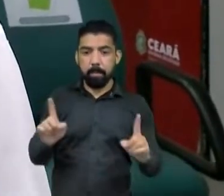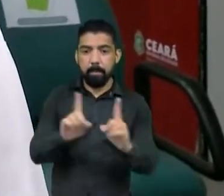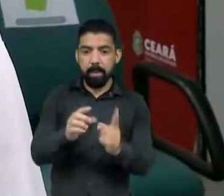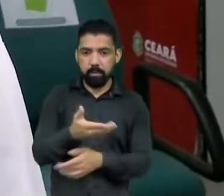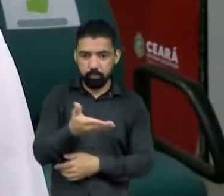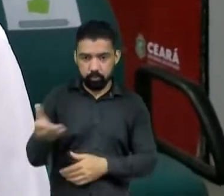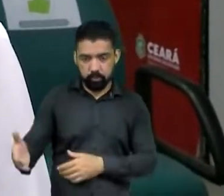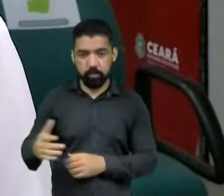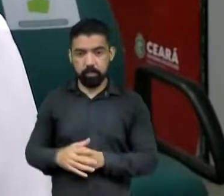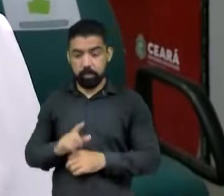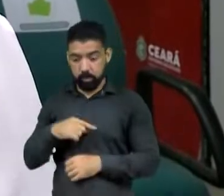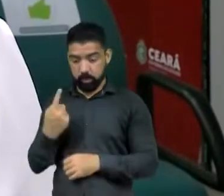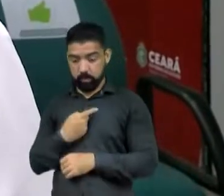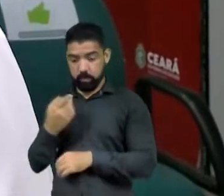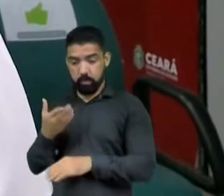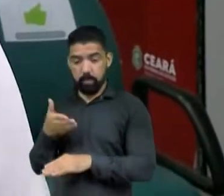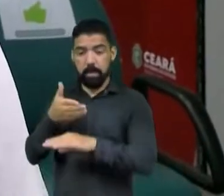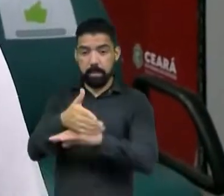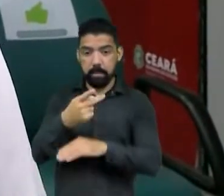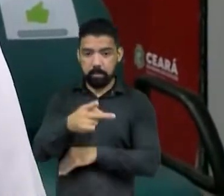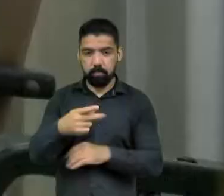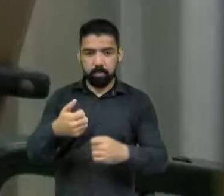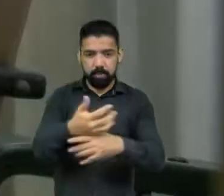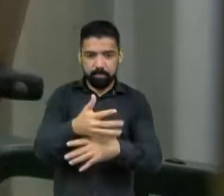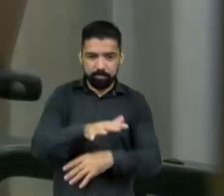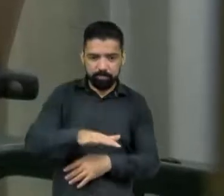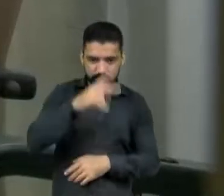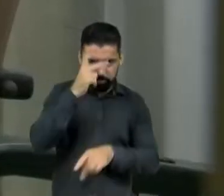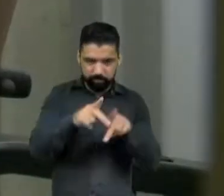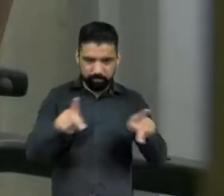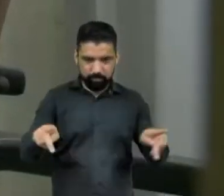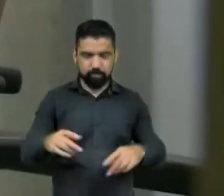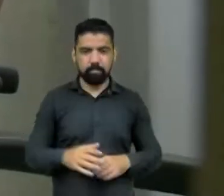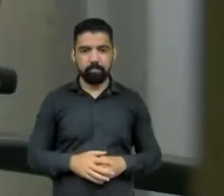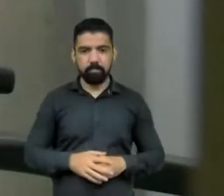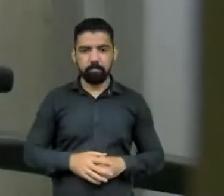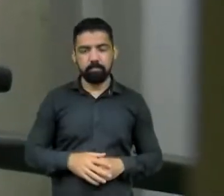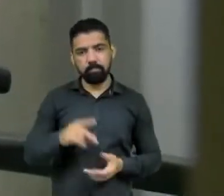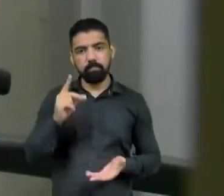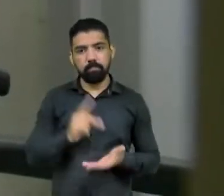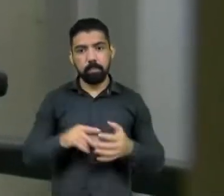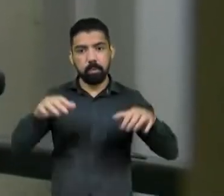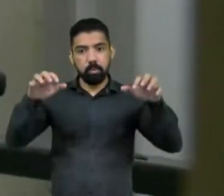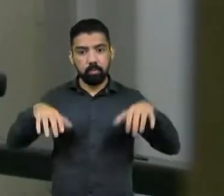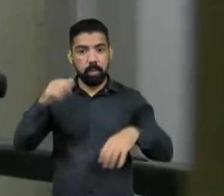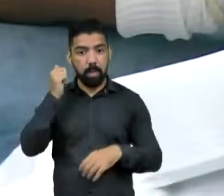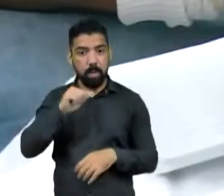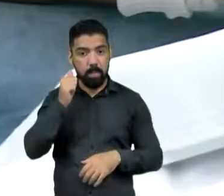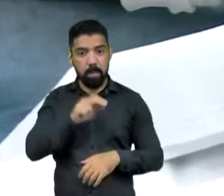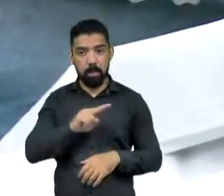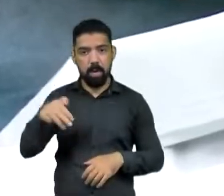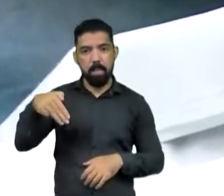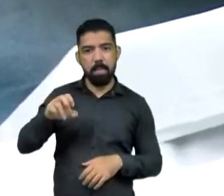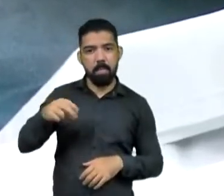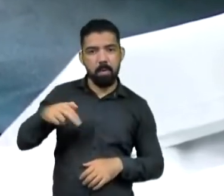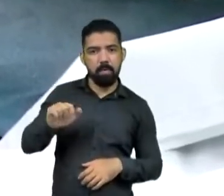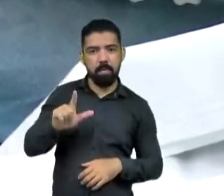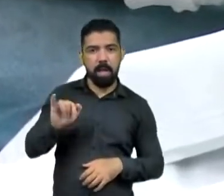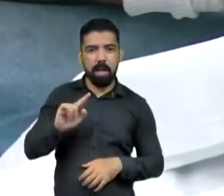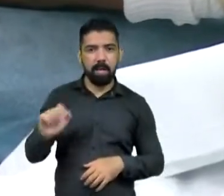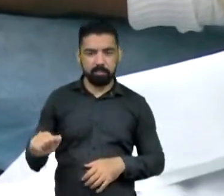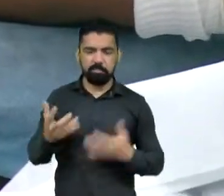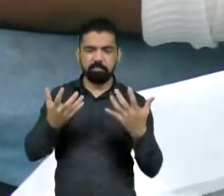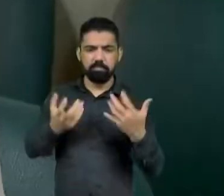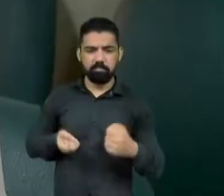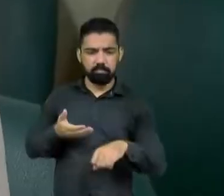a doação de sangue para perto da população. Mesmo com chuva, a babá Mona Lisa Santos veio fazer a